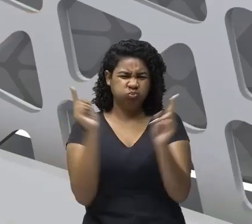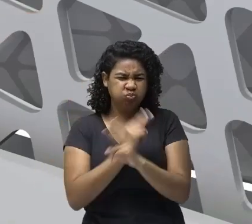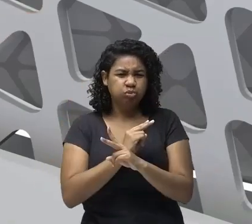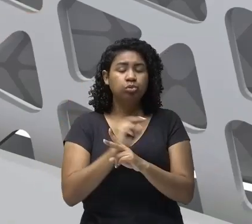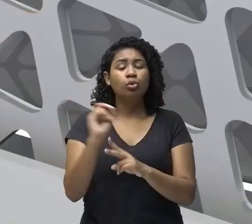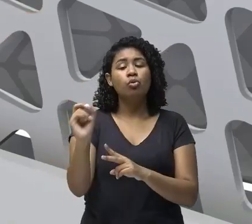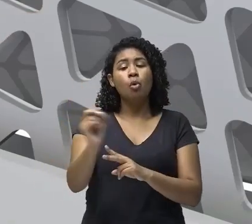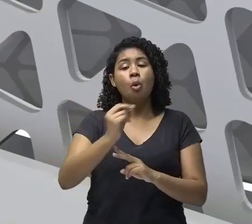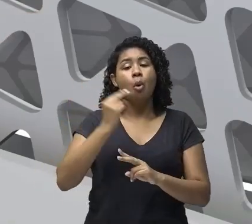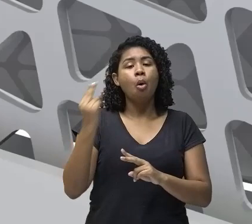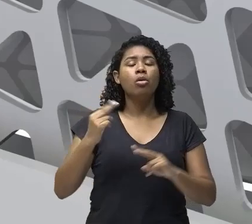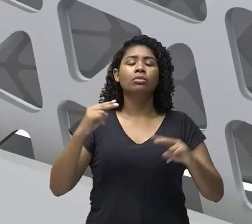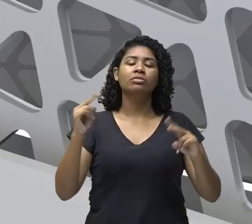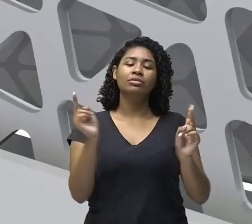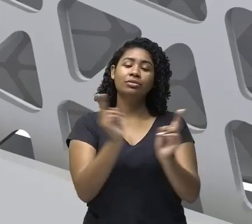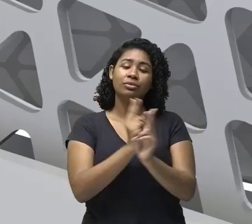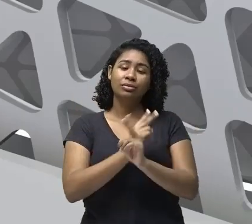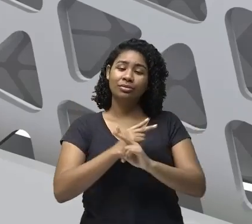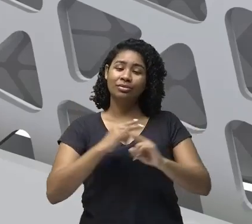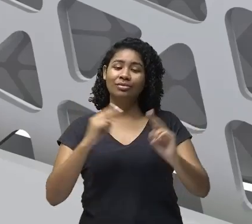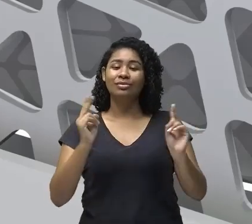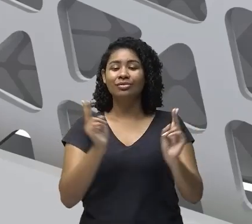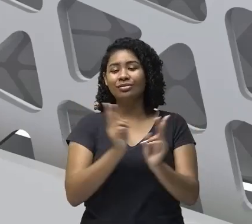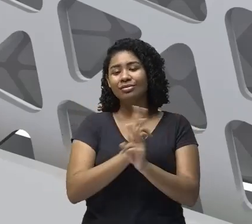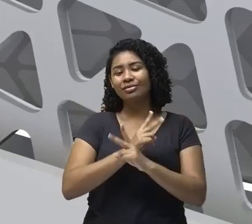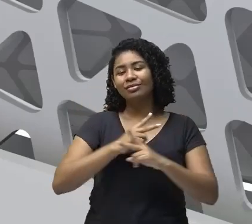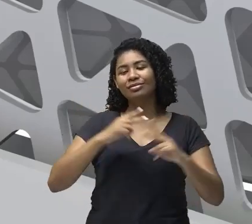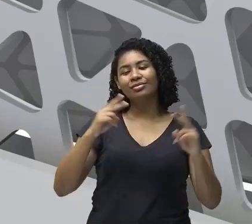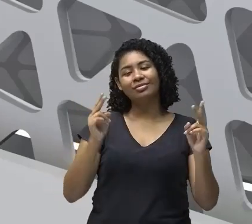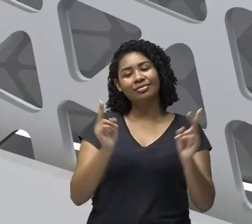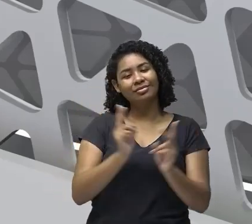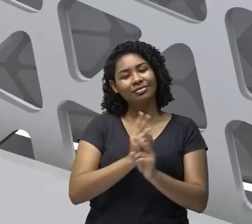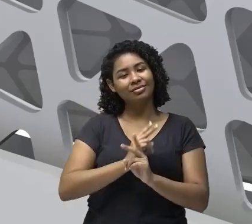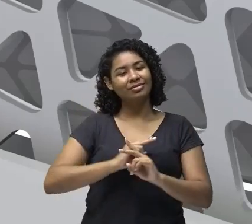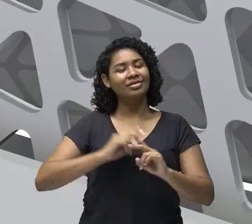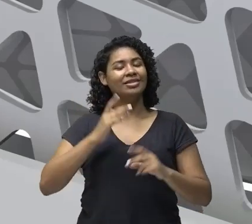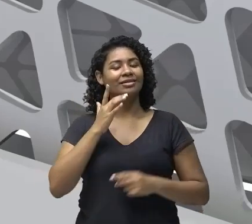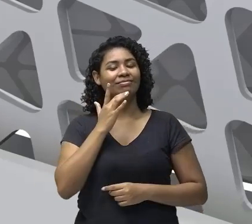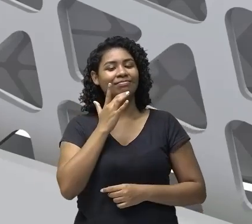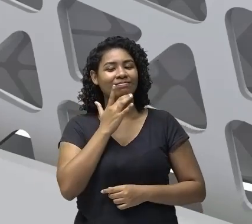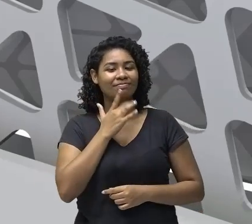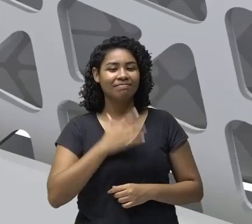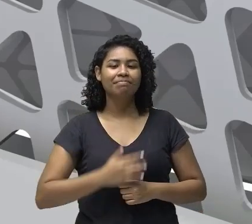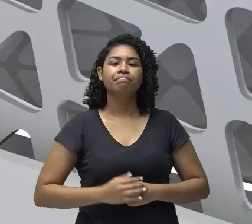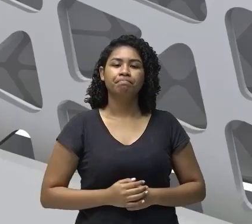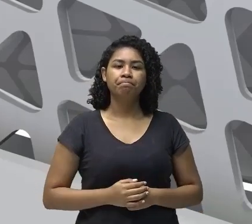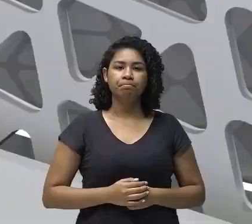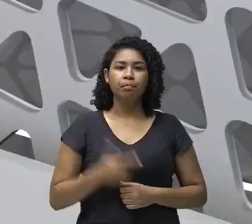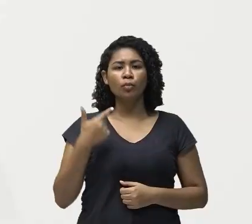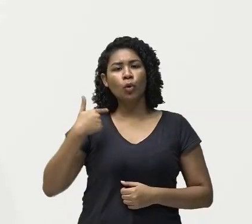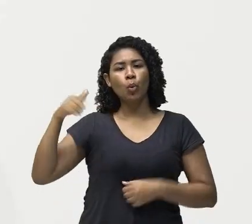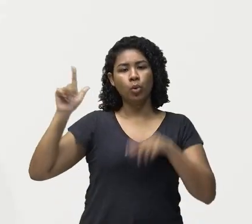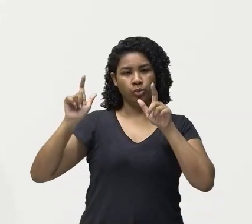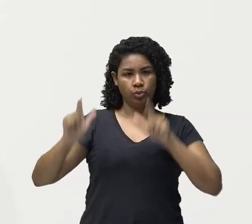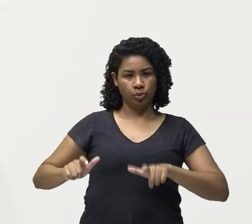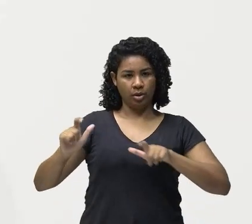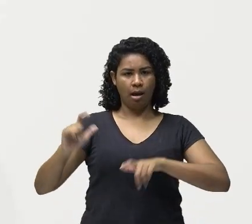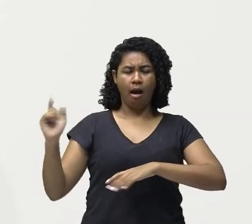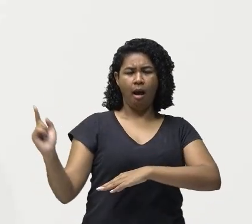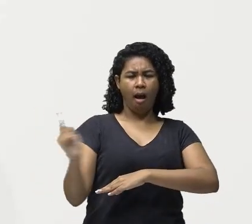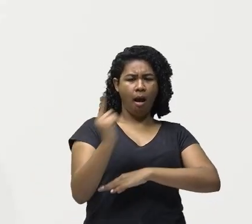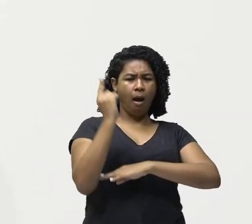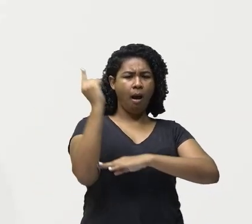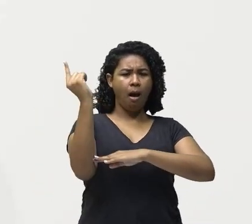vento mais suave. Em regiões mais altas, vamos na cartela? Em regiões